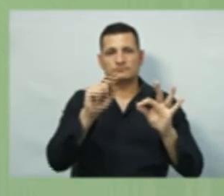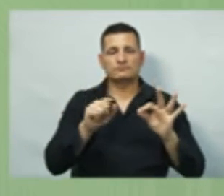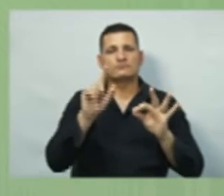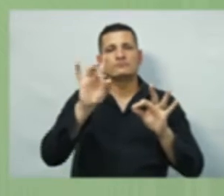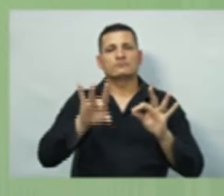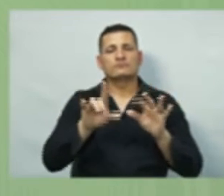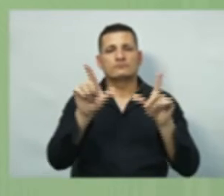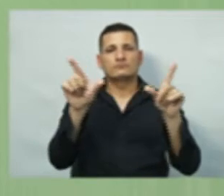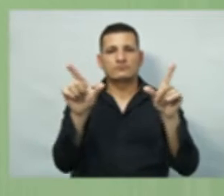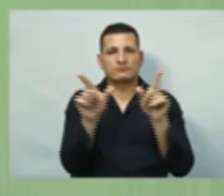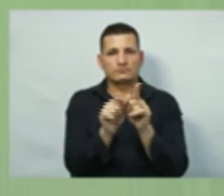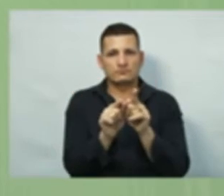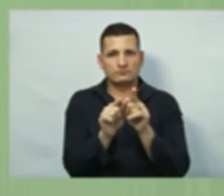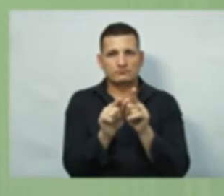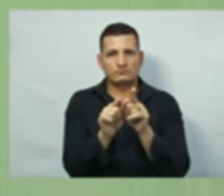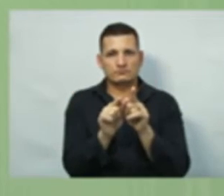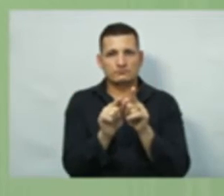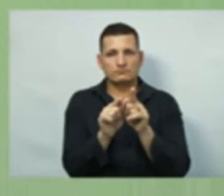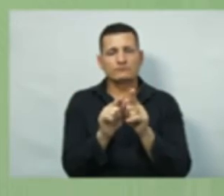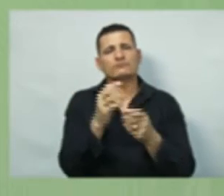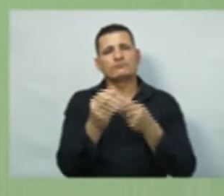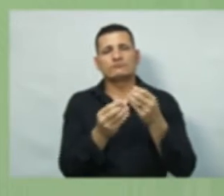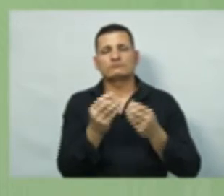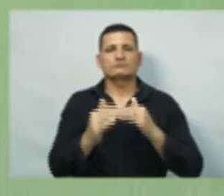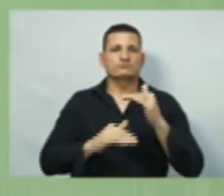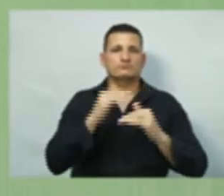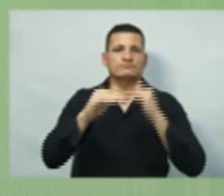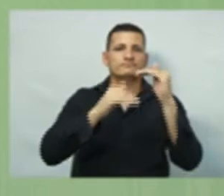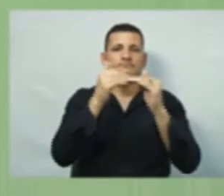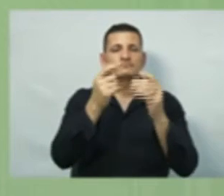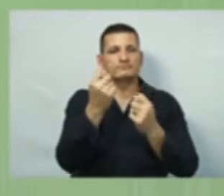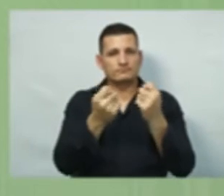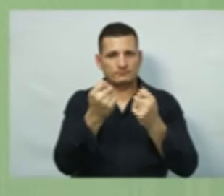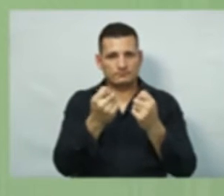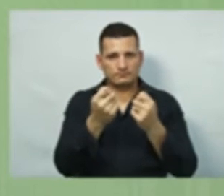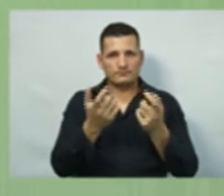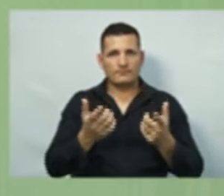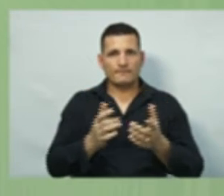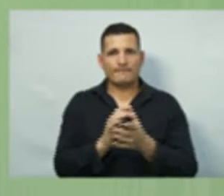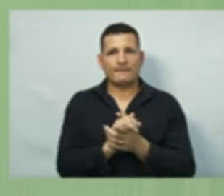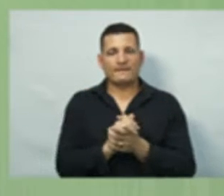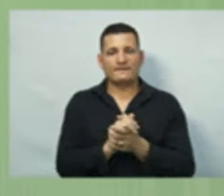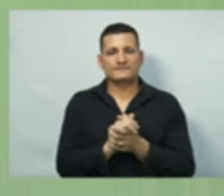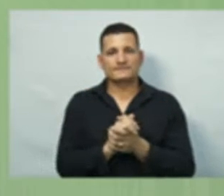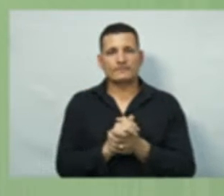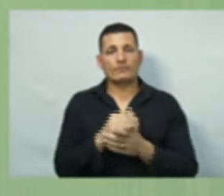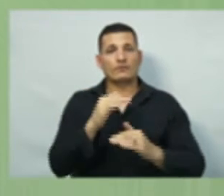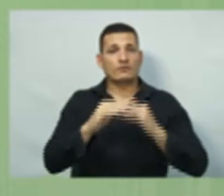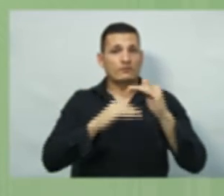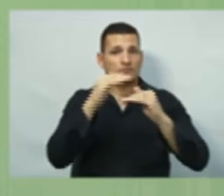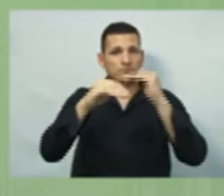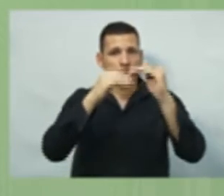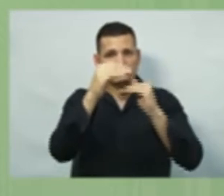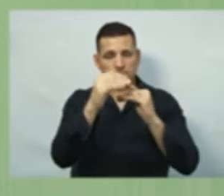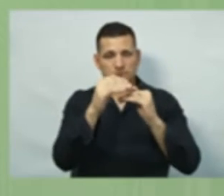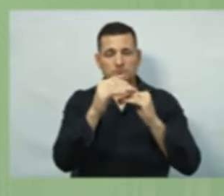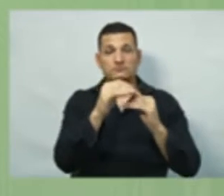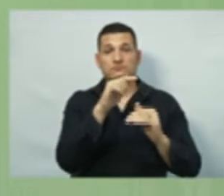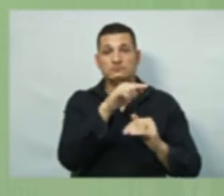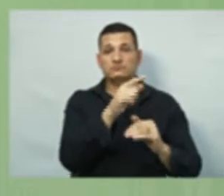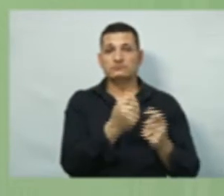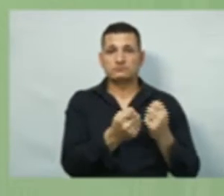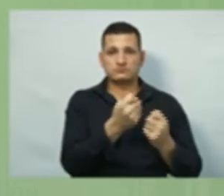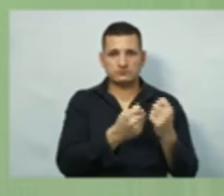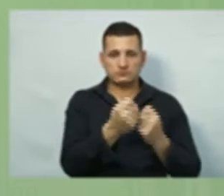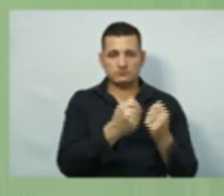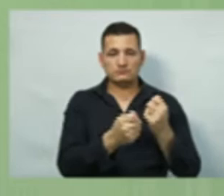resumo de quando ocorre o desenvolvimento econômico. A gente diz que o desenvolvimento só ocorre